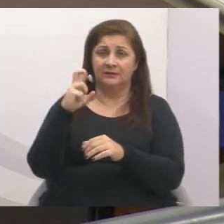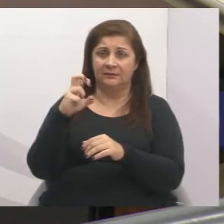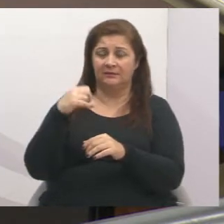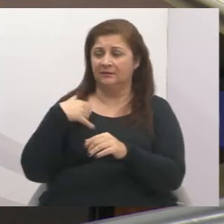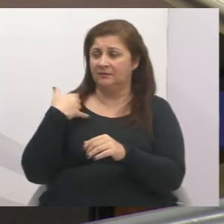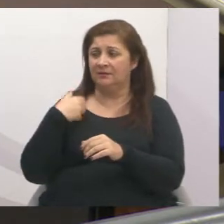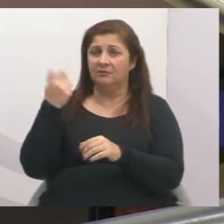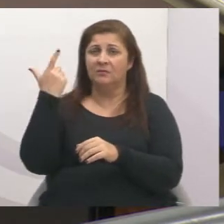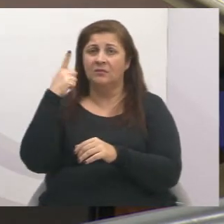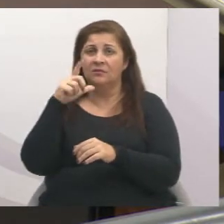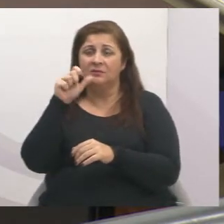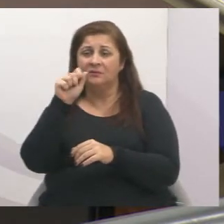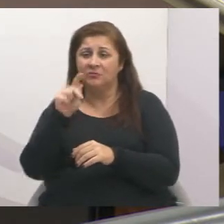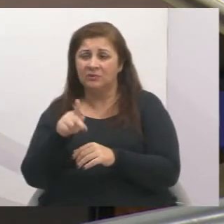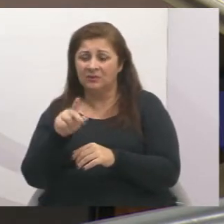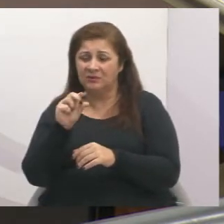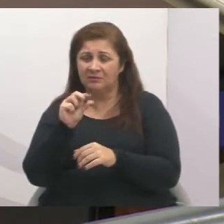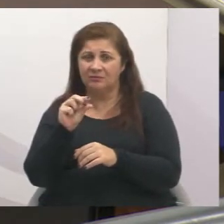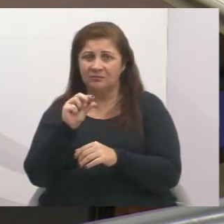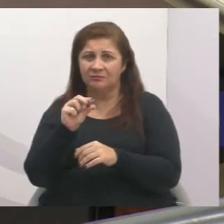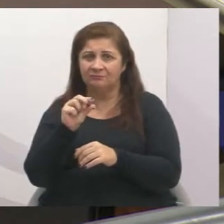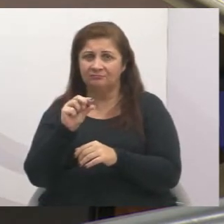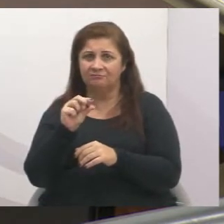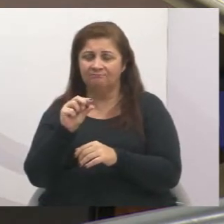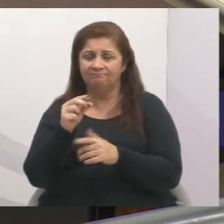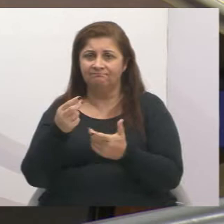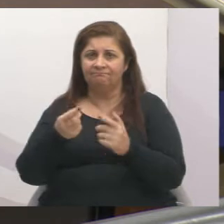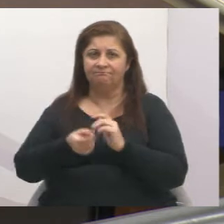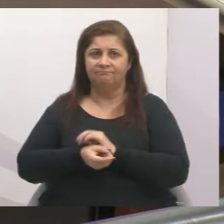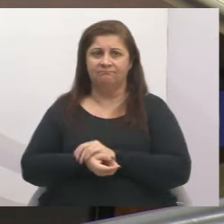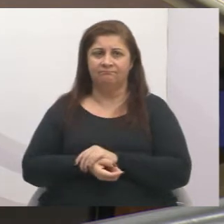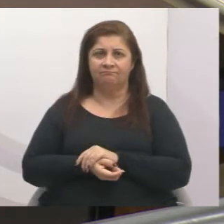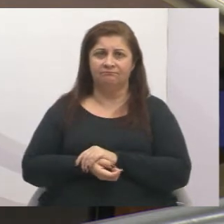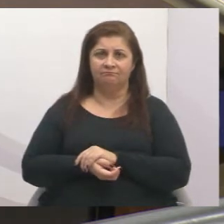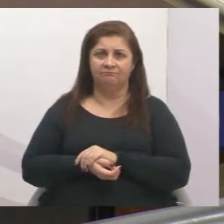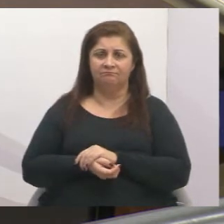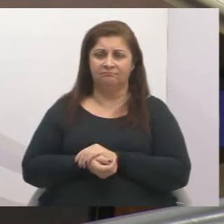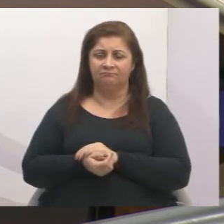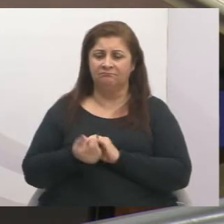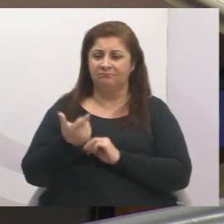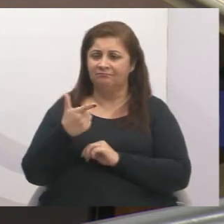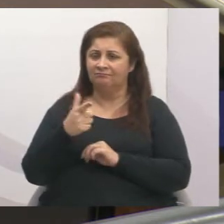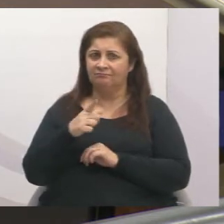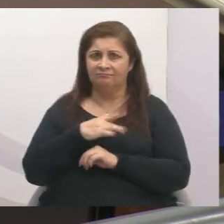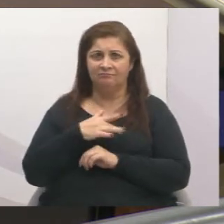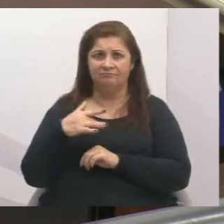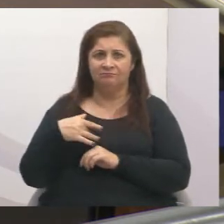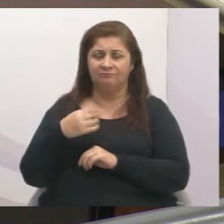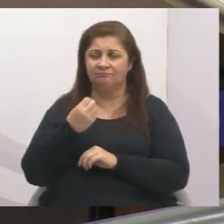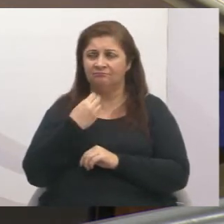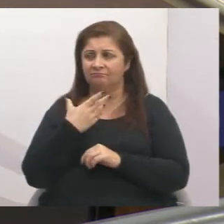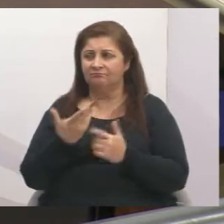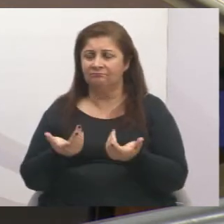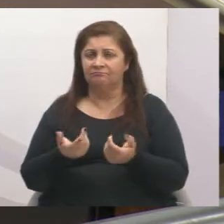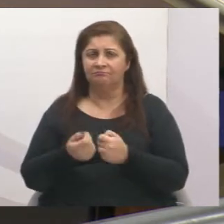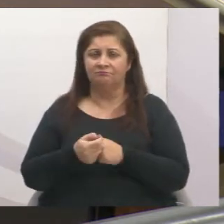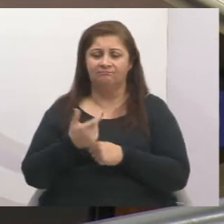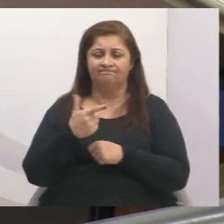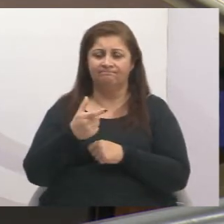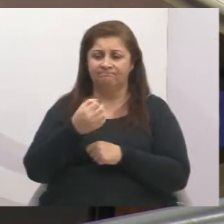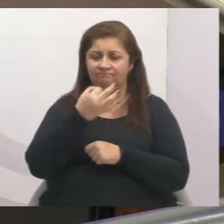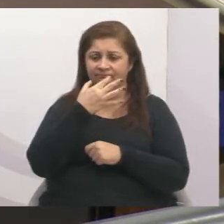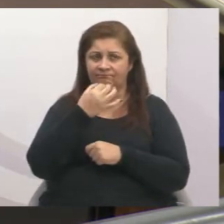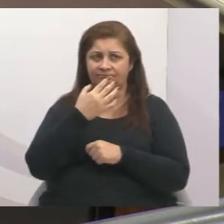uma aposentadoria que nem é integral, que não tem uma saúde decente, que não tem acesso a